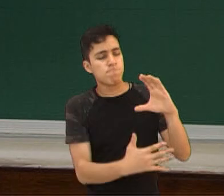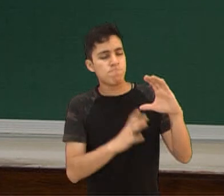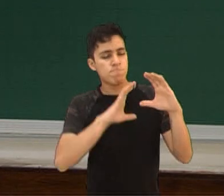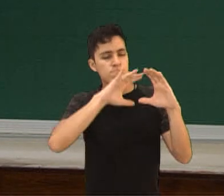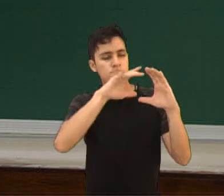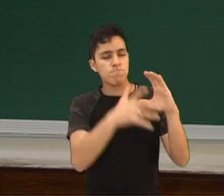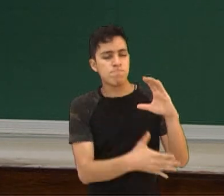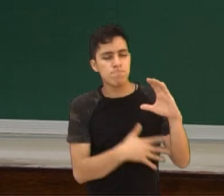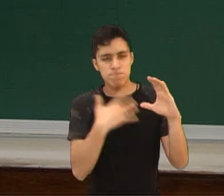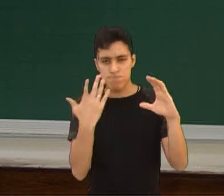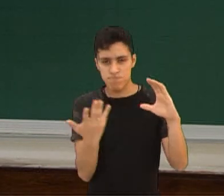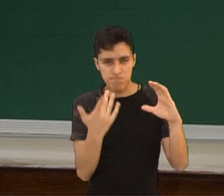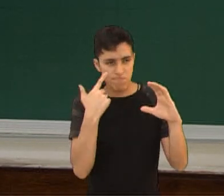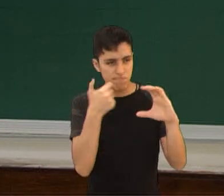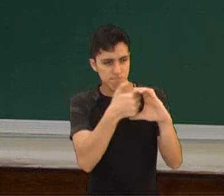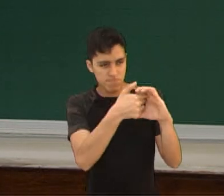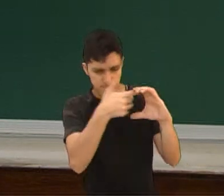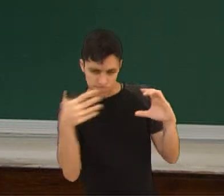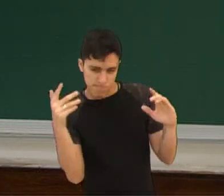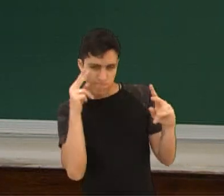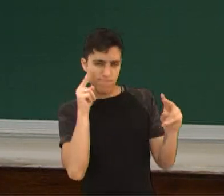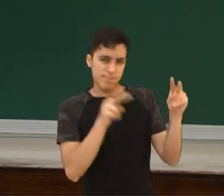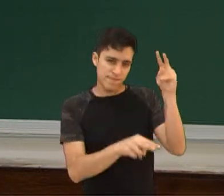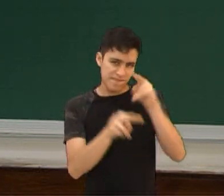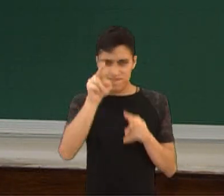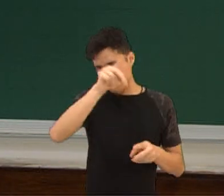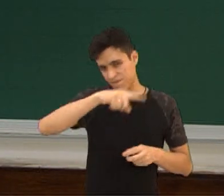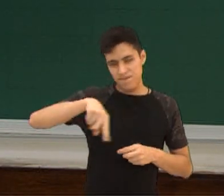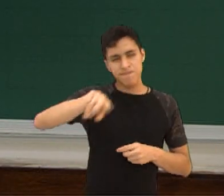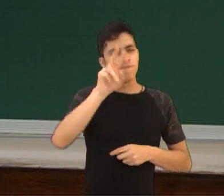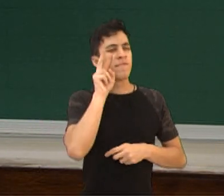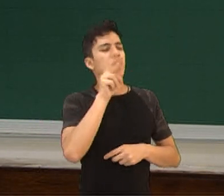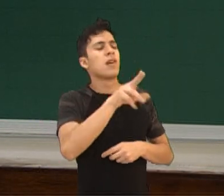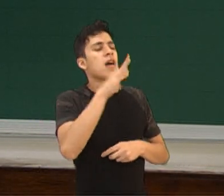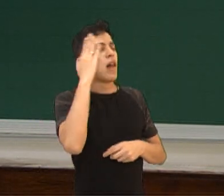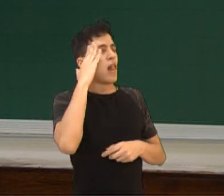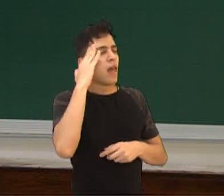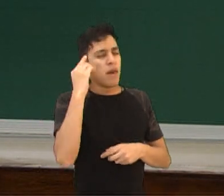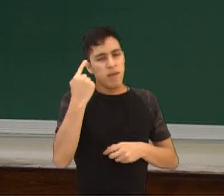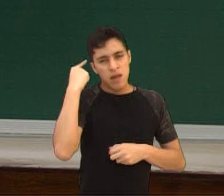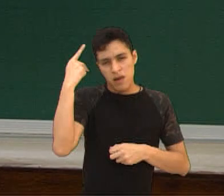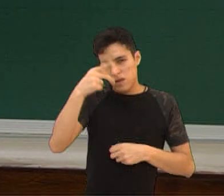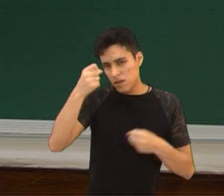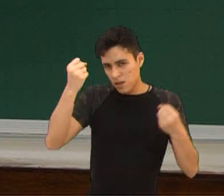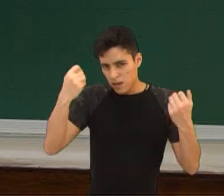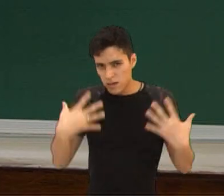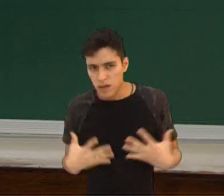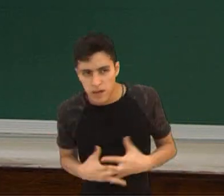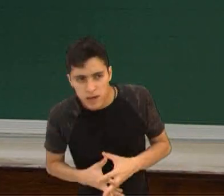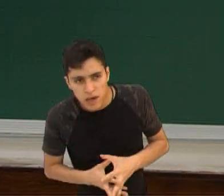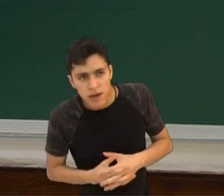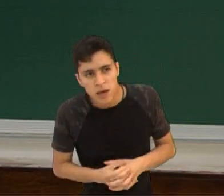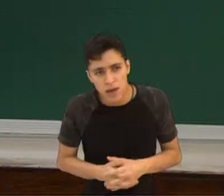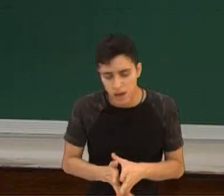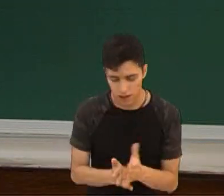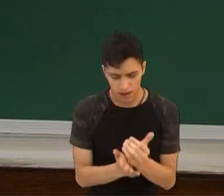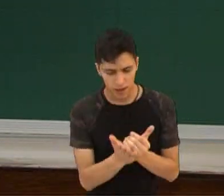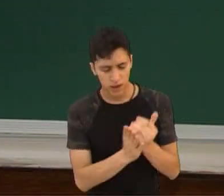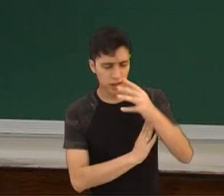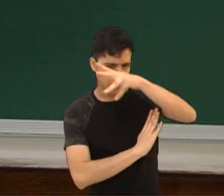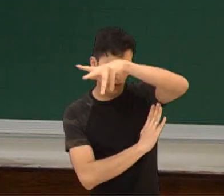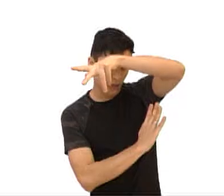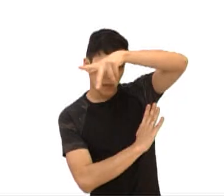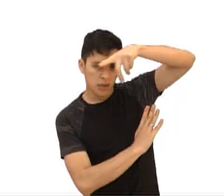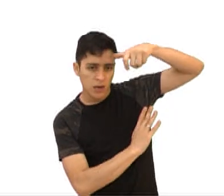desenho está mostrando já algumas características visuais, que vocês já podem relembrar o que a gente tratou deles. Começando aqui pelo bioma da Amazônia.